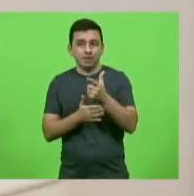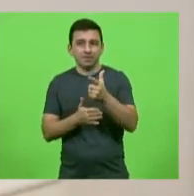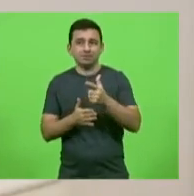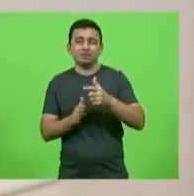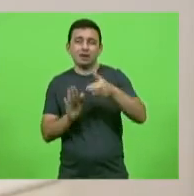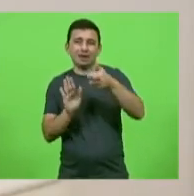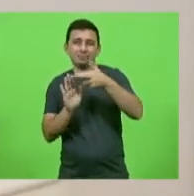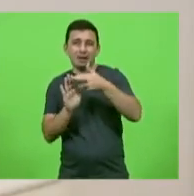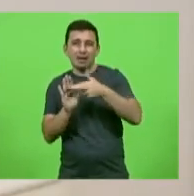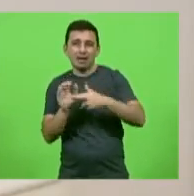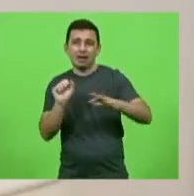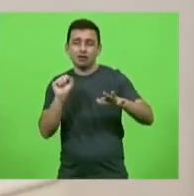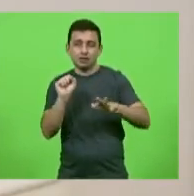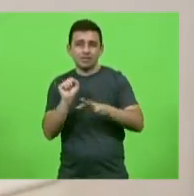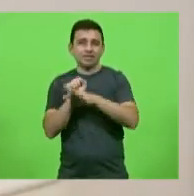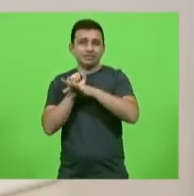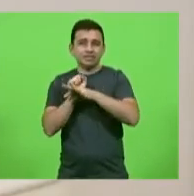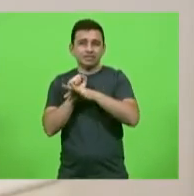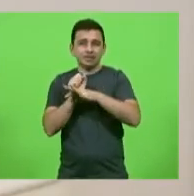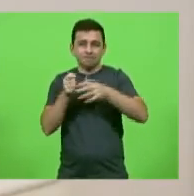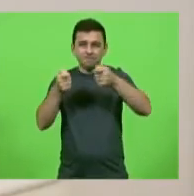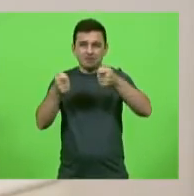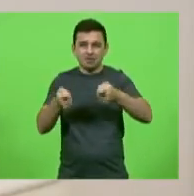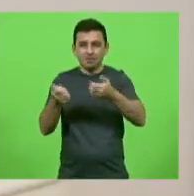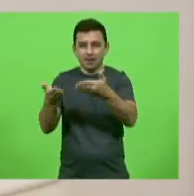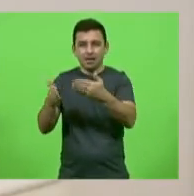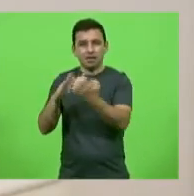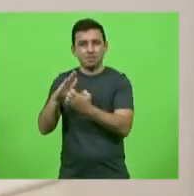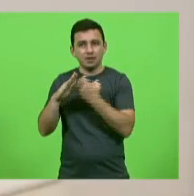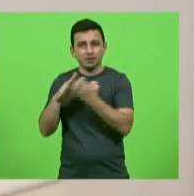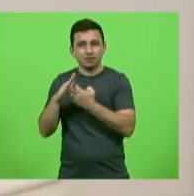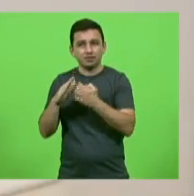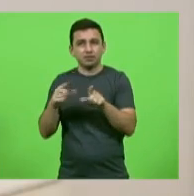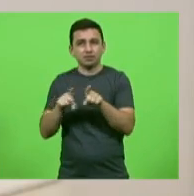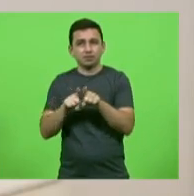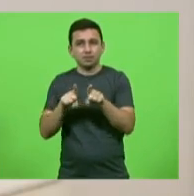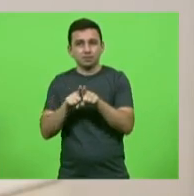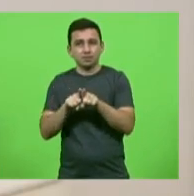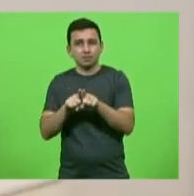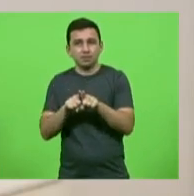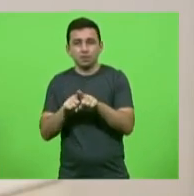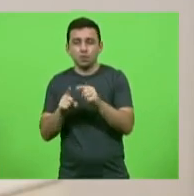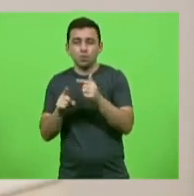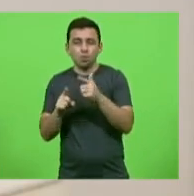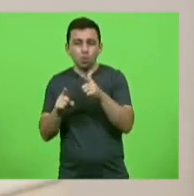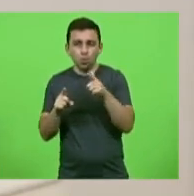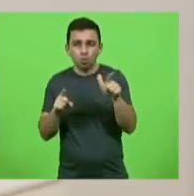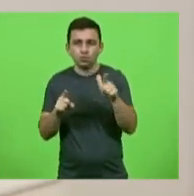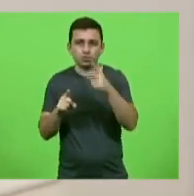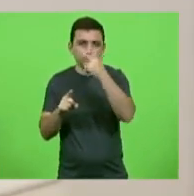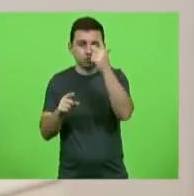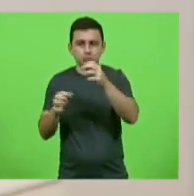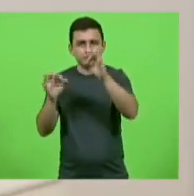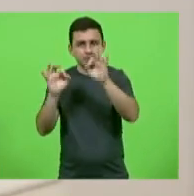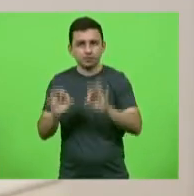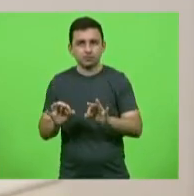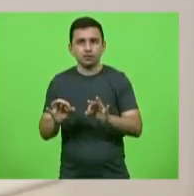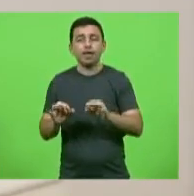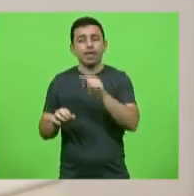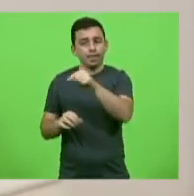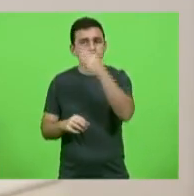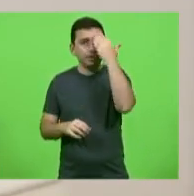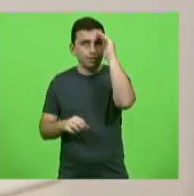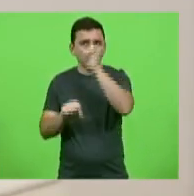de garantias, solidez da empresa, se possível colocar um garante no meio do processo, e ele entendeu, e eu coloquei